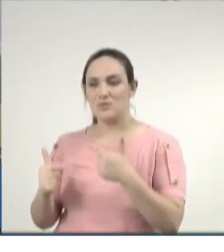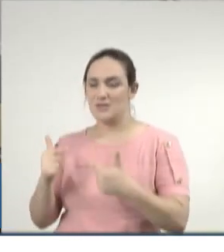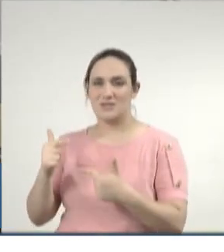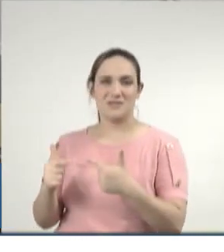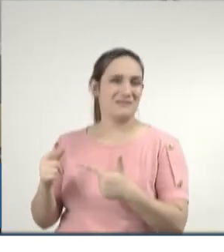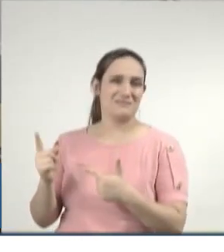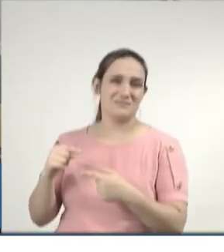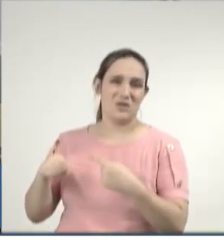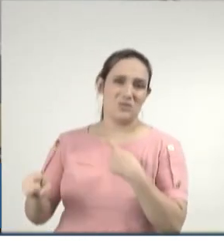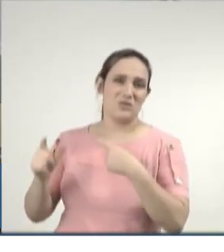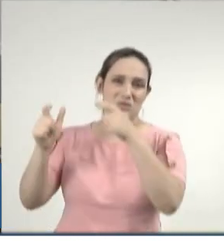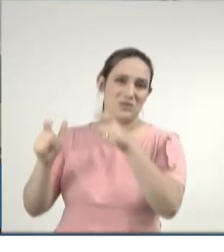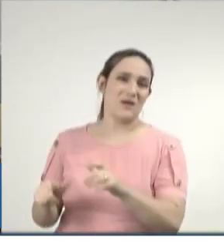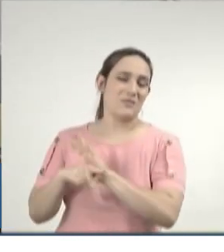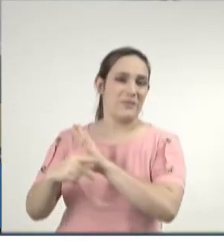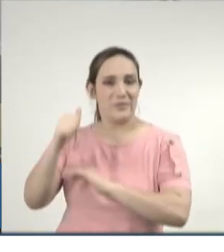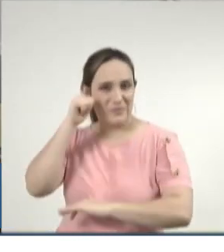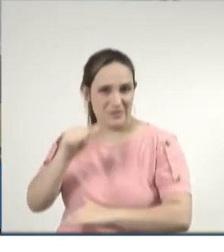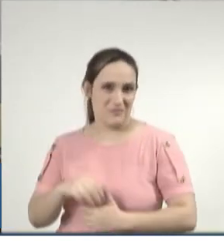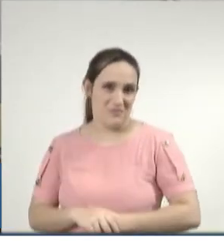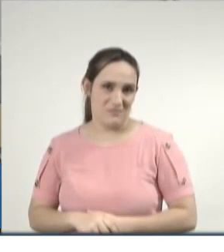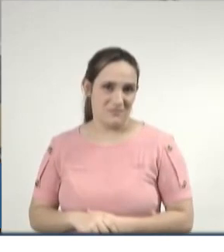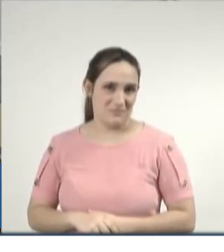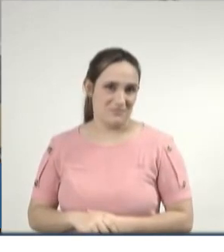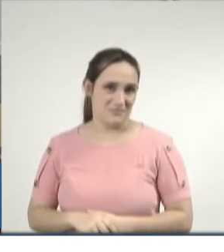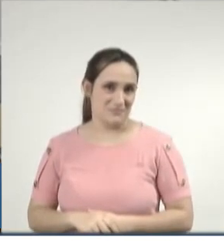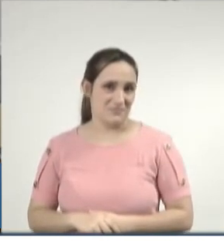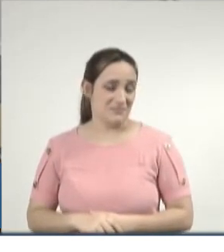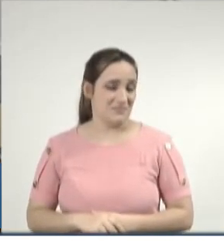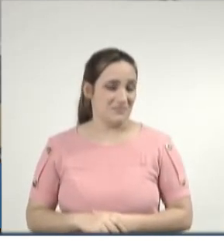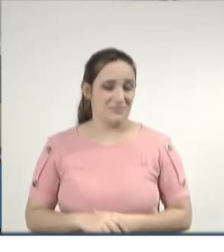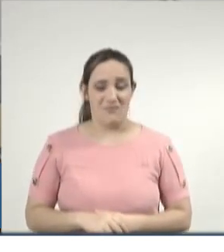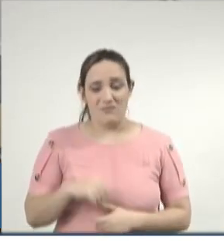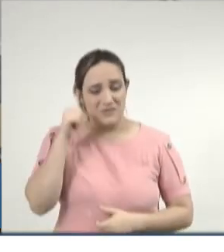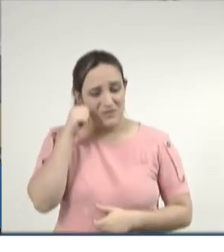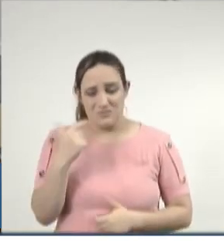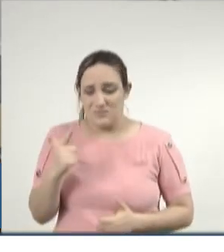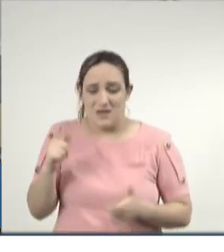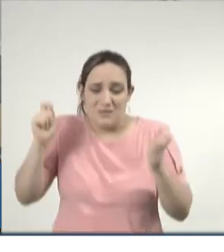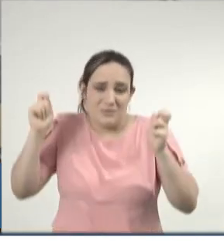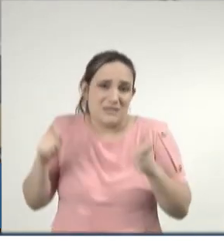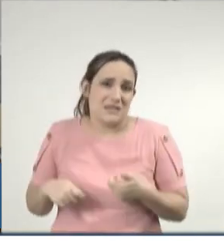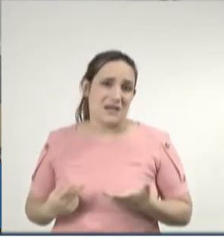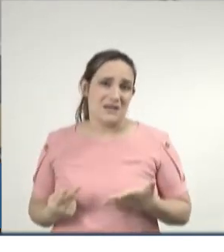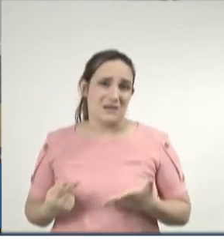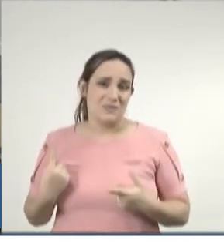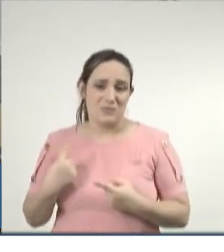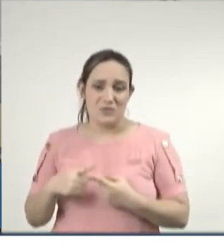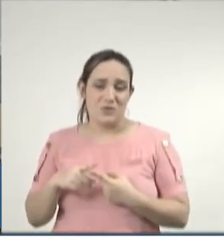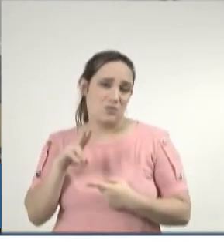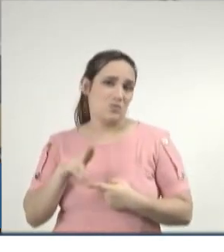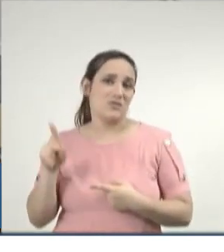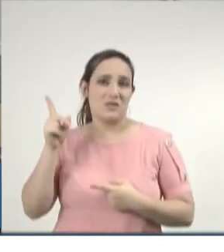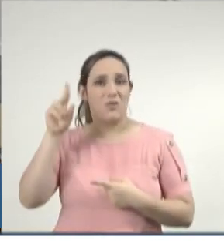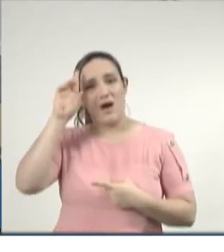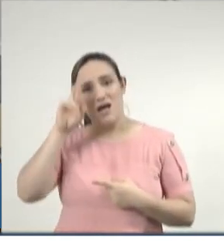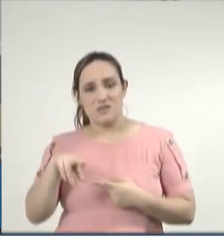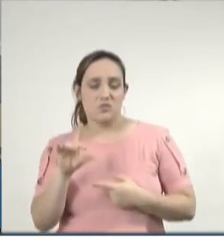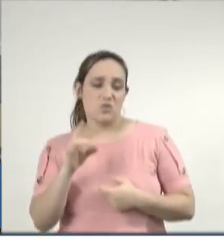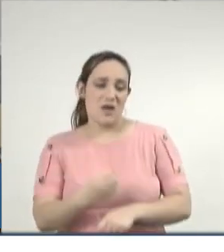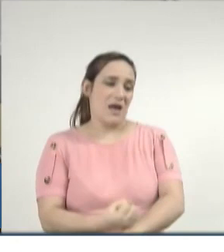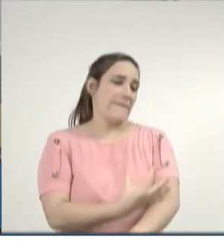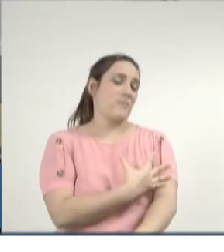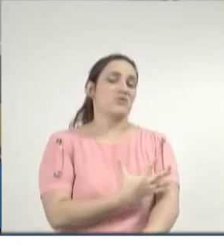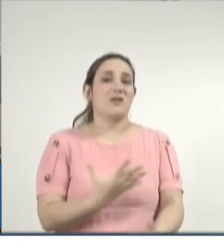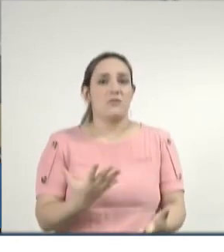mulher. Por quê? Porque isso é espaço público. Não é lugar para a mulher. A mulher não tem capacidade porque ela não age com razão, né? É sempre com